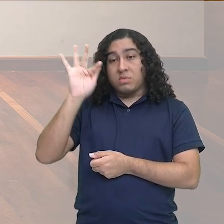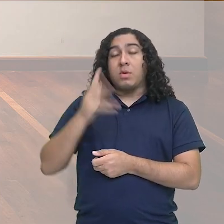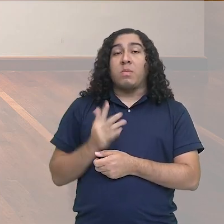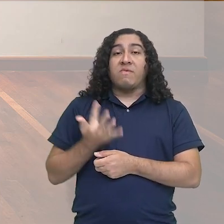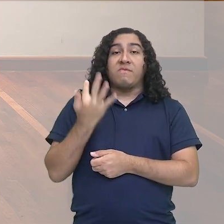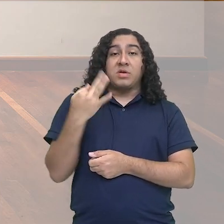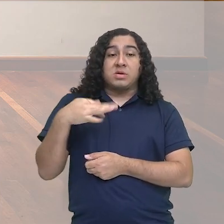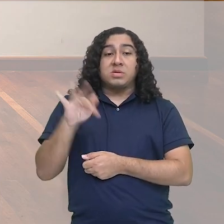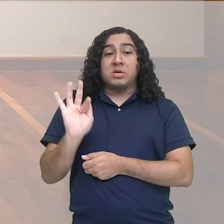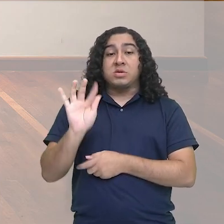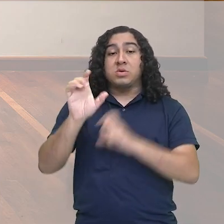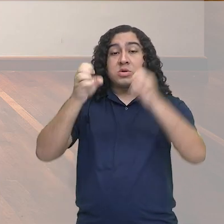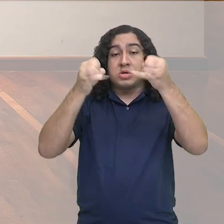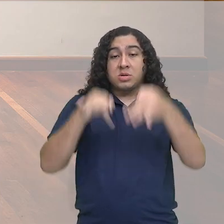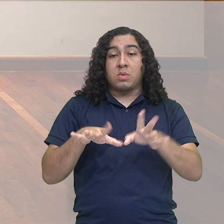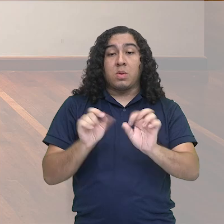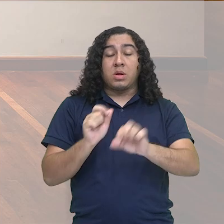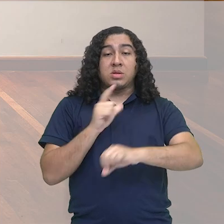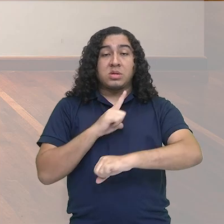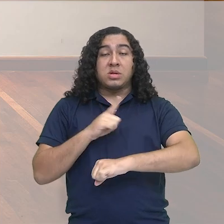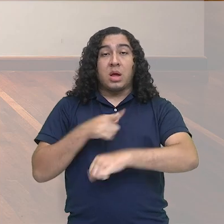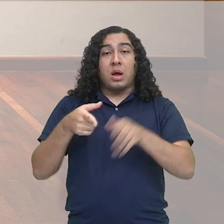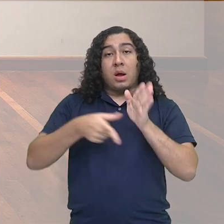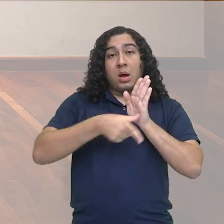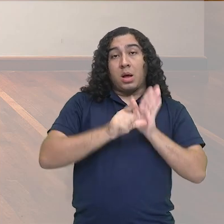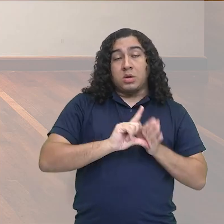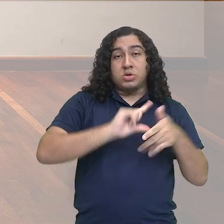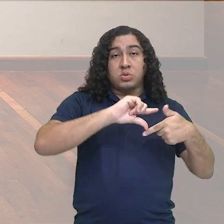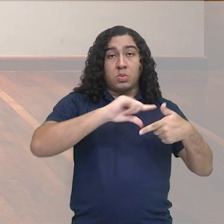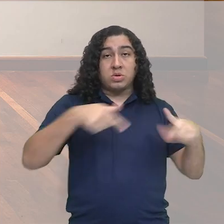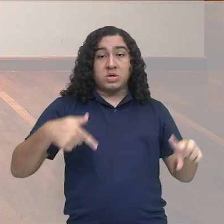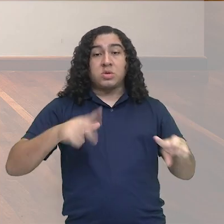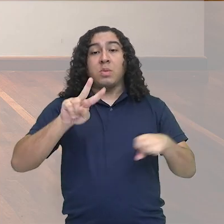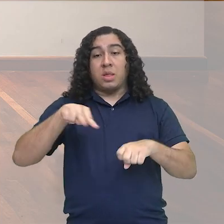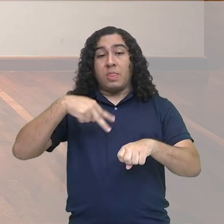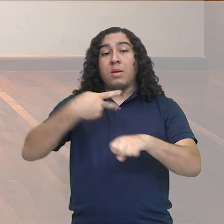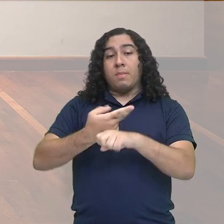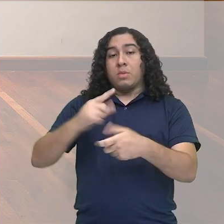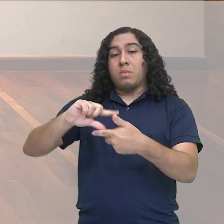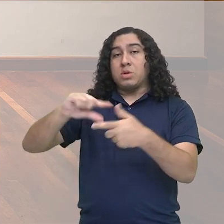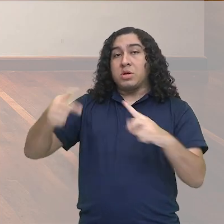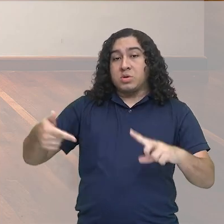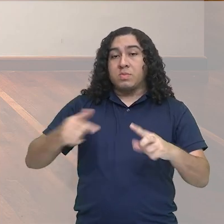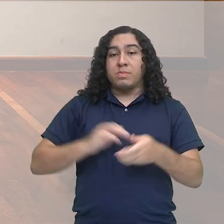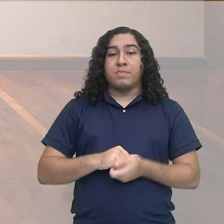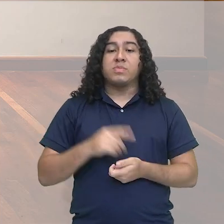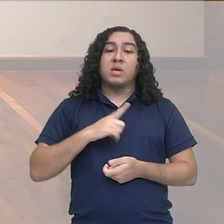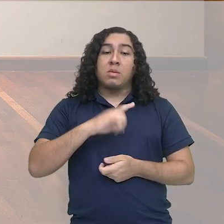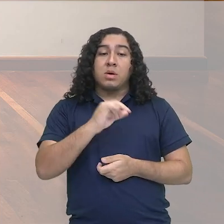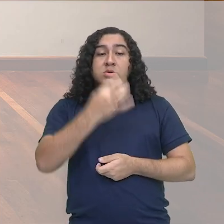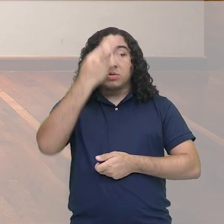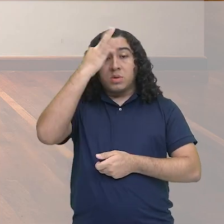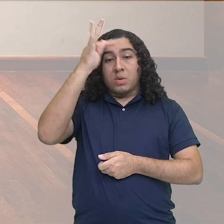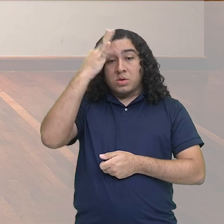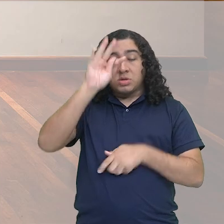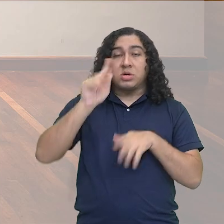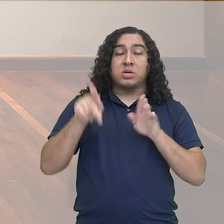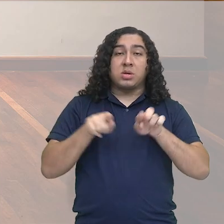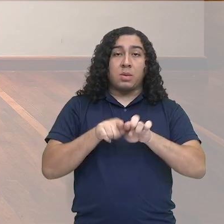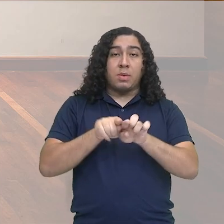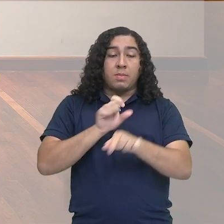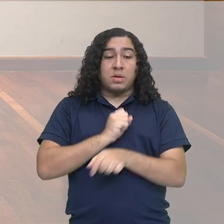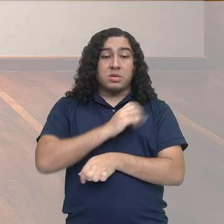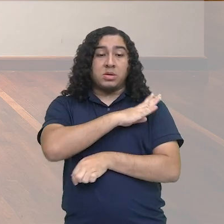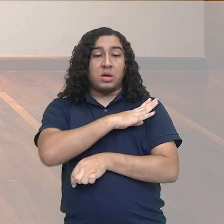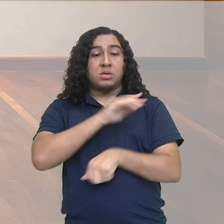à modernidade, isto é, a passagem de uma sociedade teológica e militar para uma sociedade